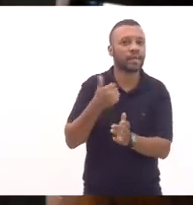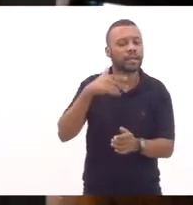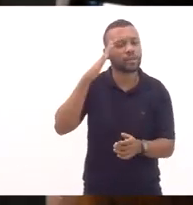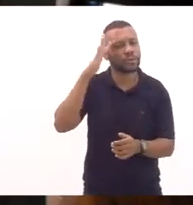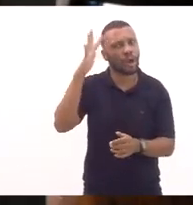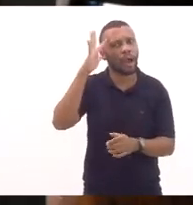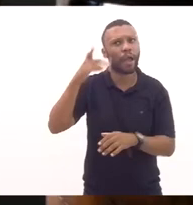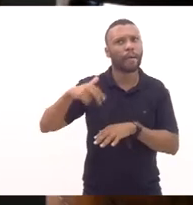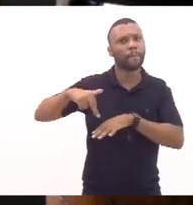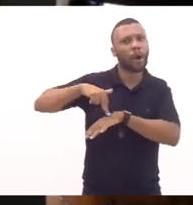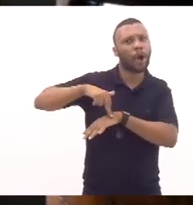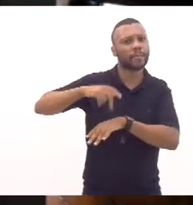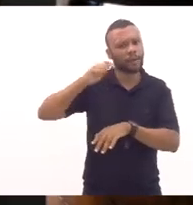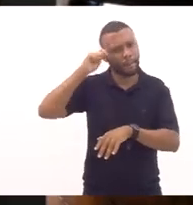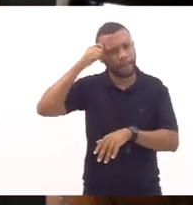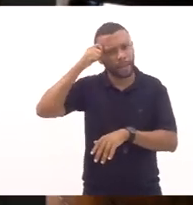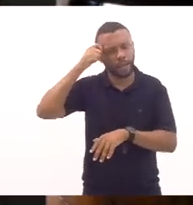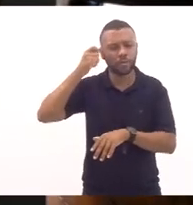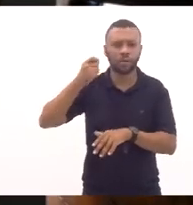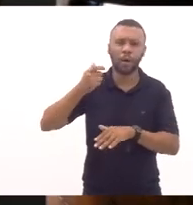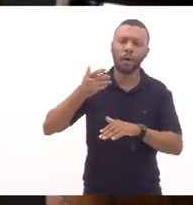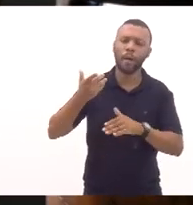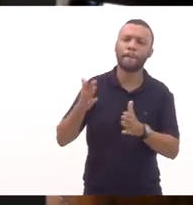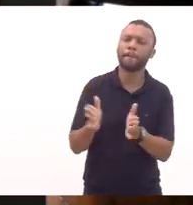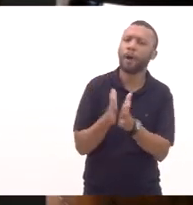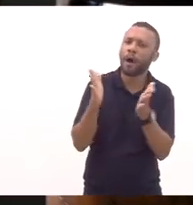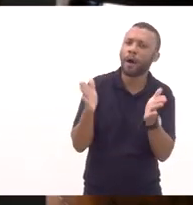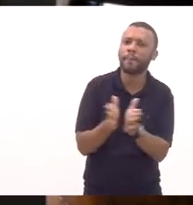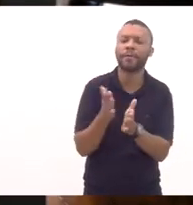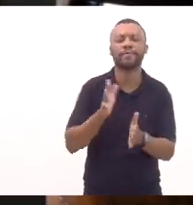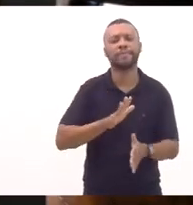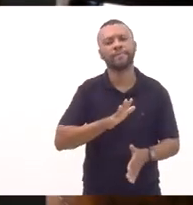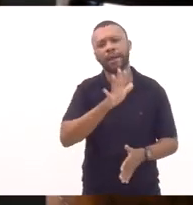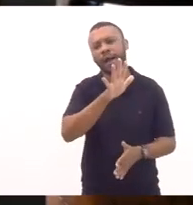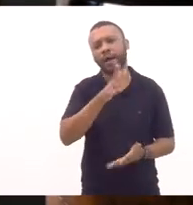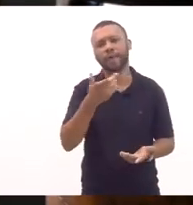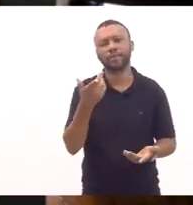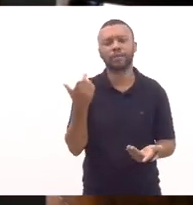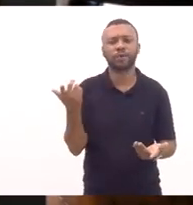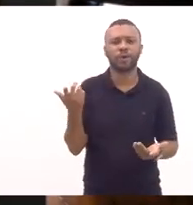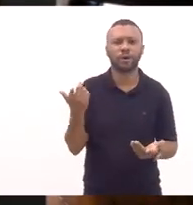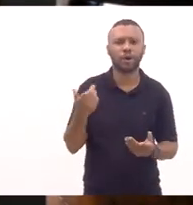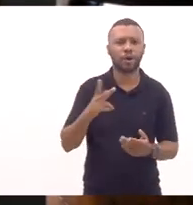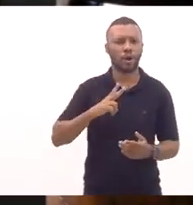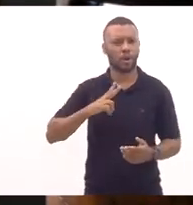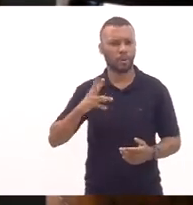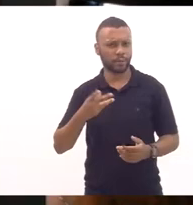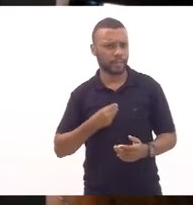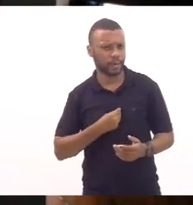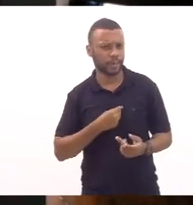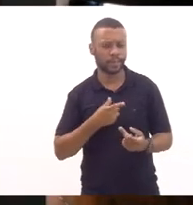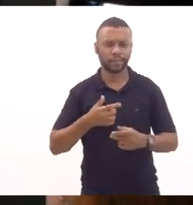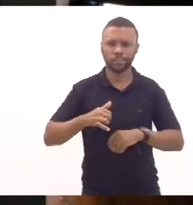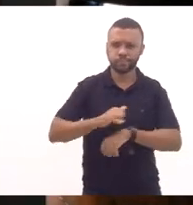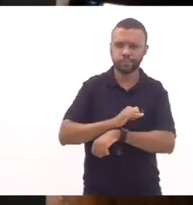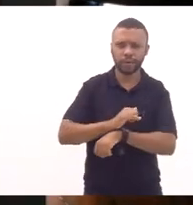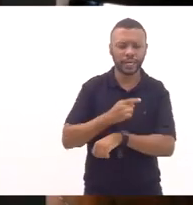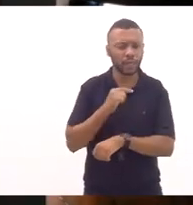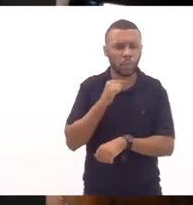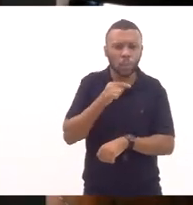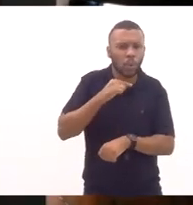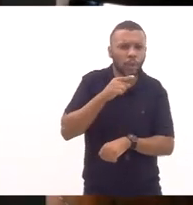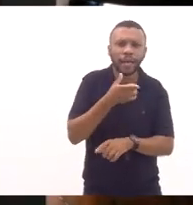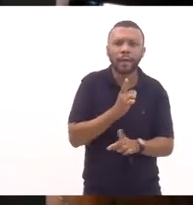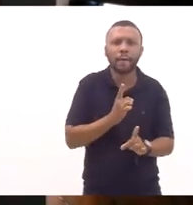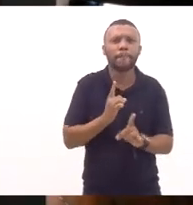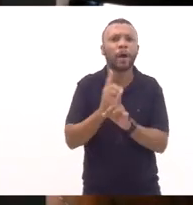pobre e favelado. É o gay, é a trans, é a pessoa com deficiência, é a pessoa plus size que não encontra essa oportunidade.